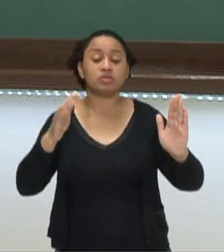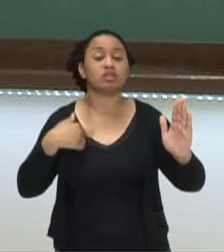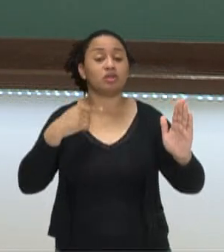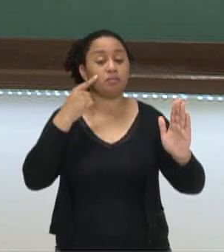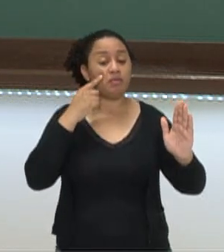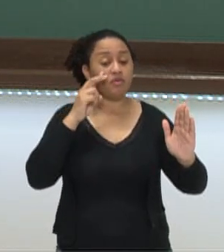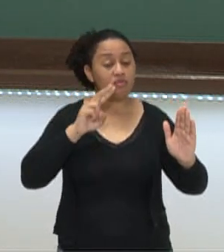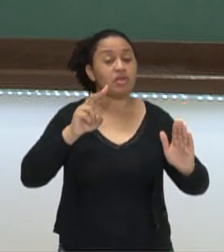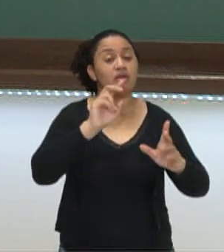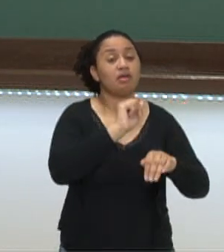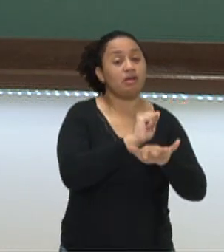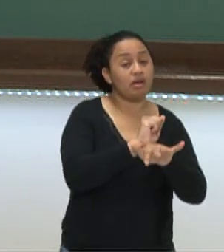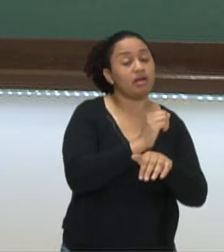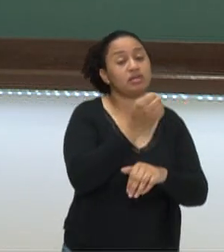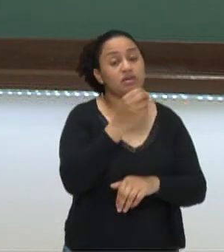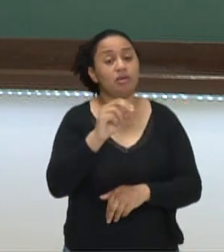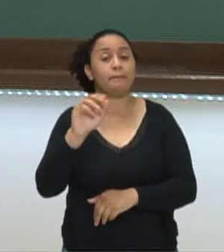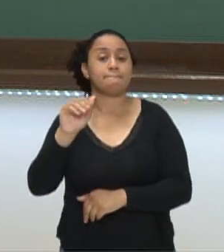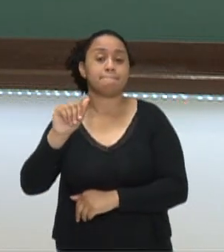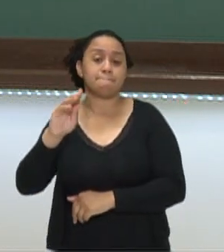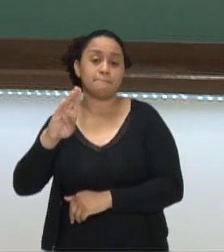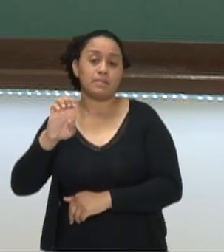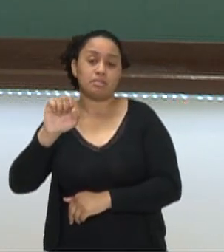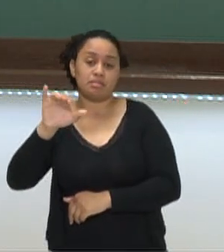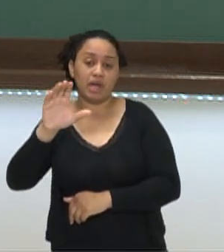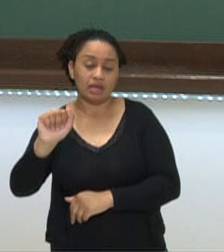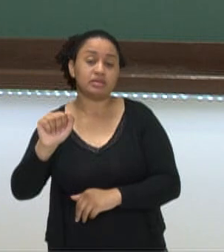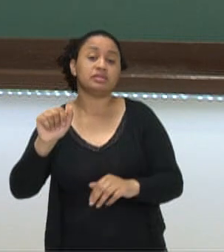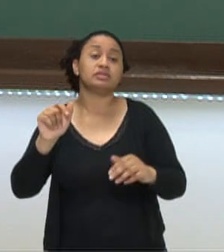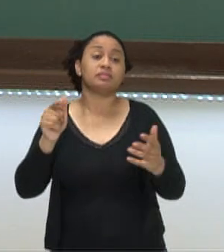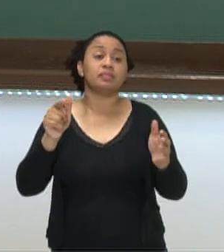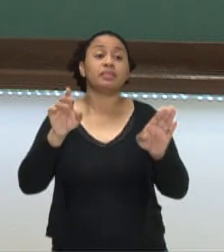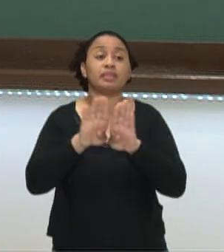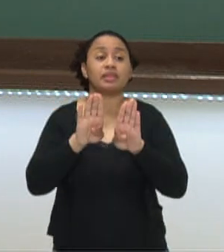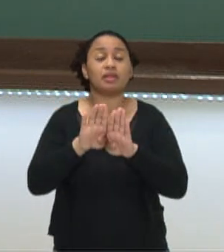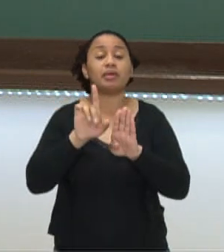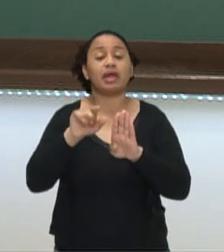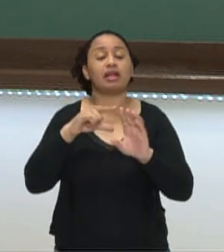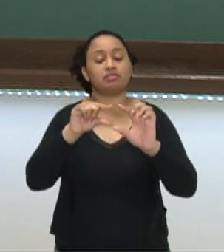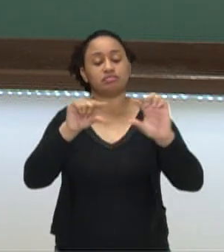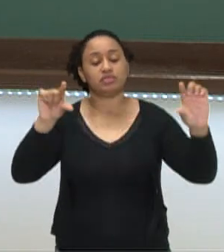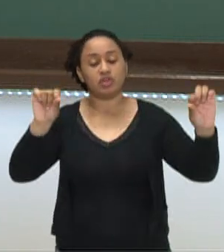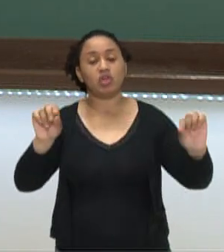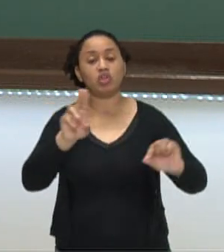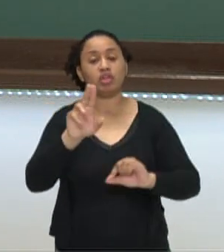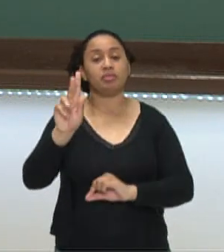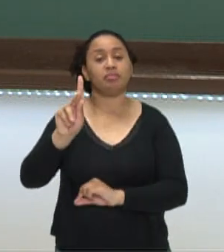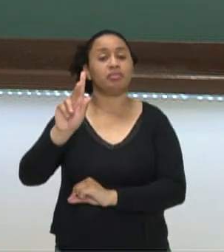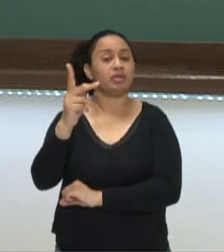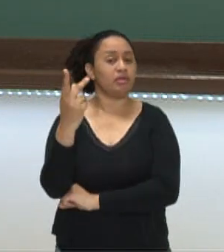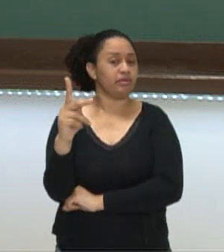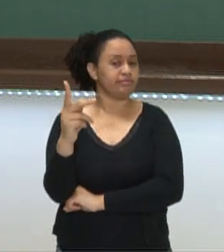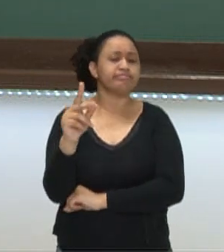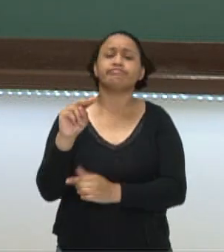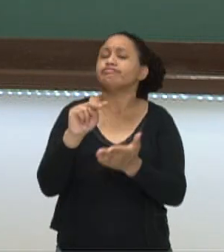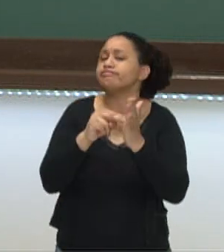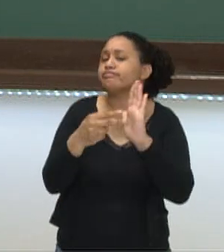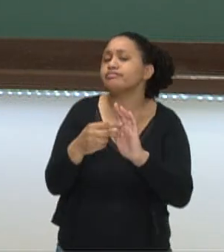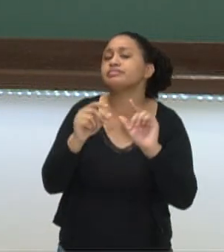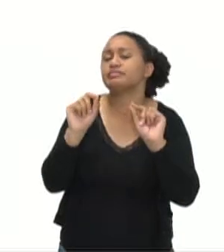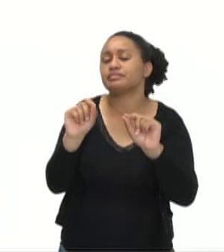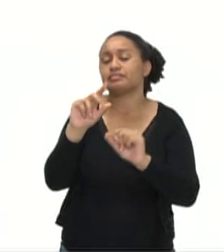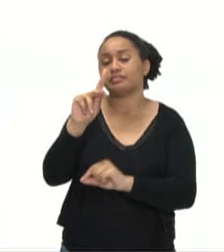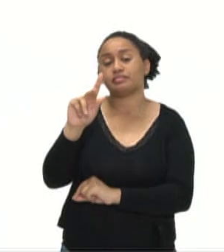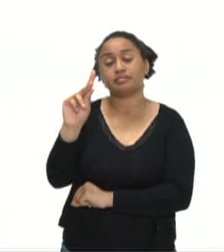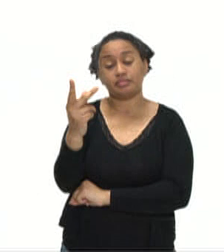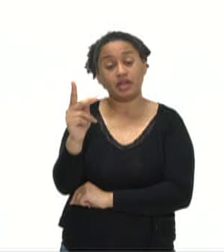uma substância ácida ou básica também, ela é chamada escala pH. O que quer dizer isso? pH